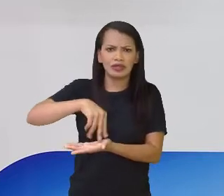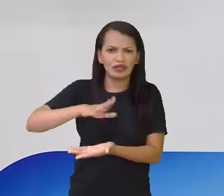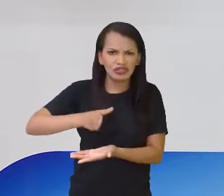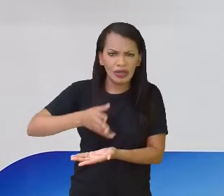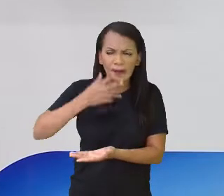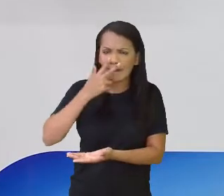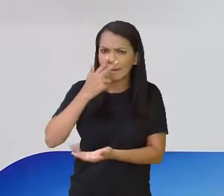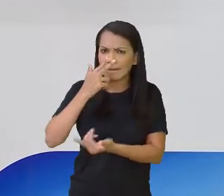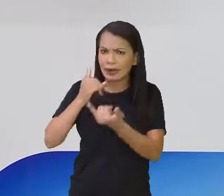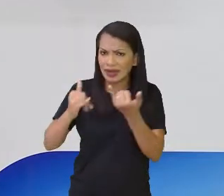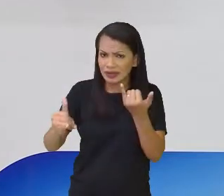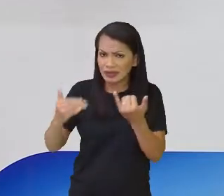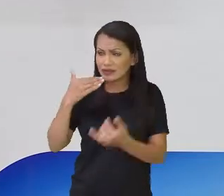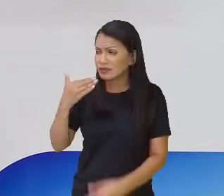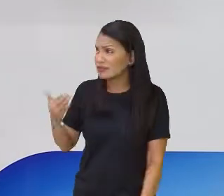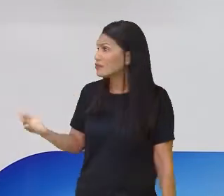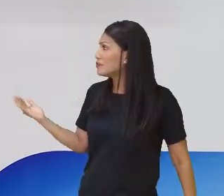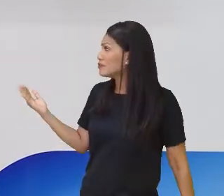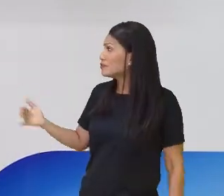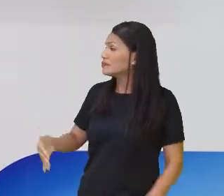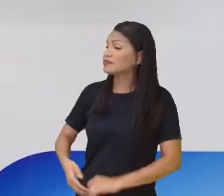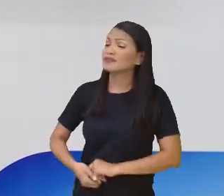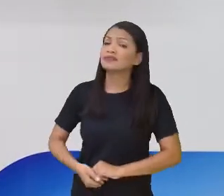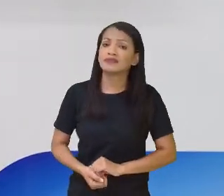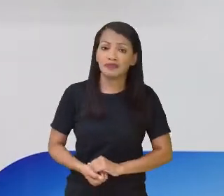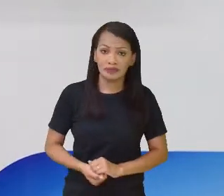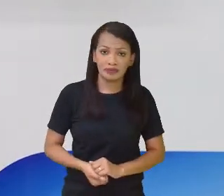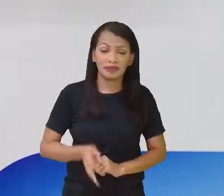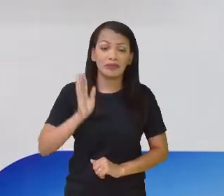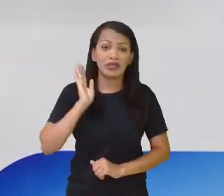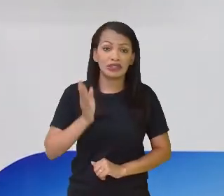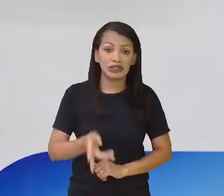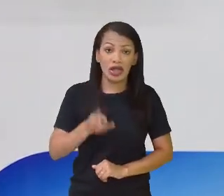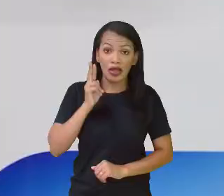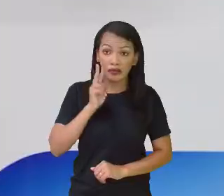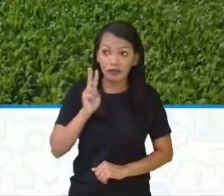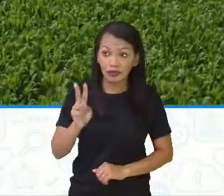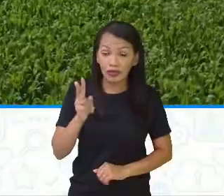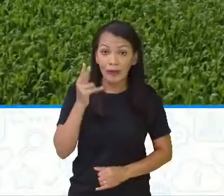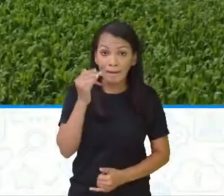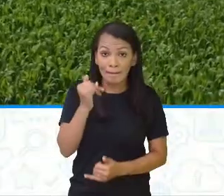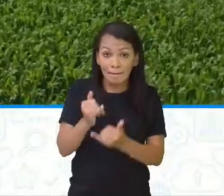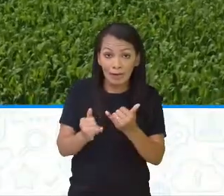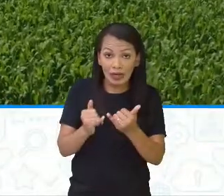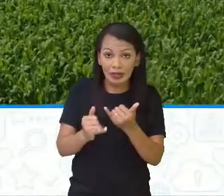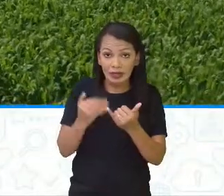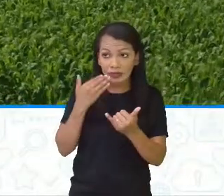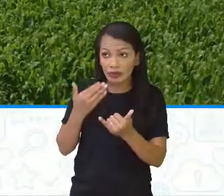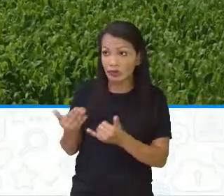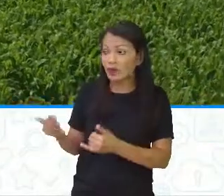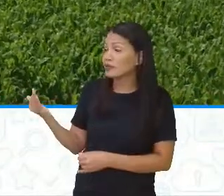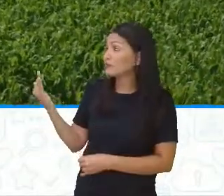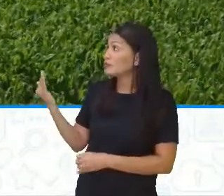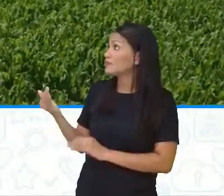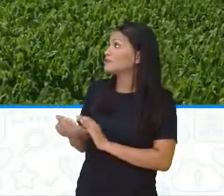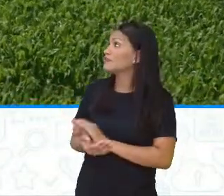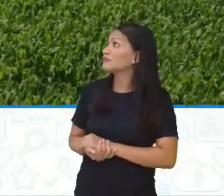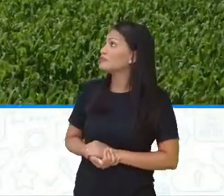com esse? Você já viu uma paisagem parecida com essa?